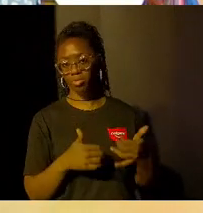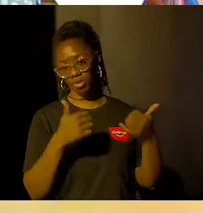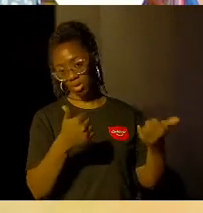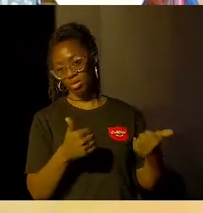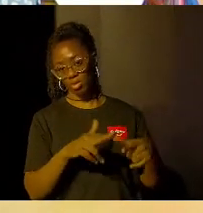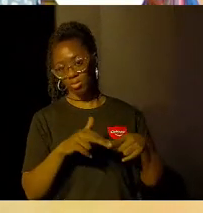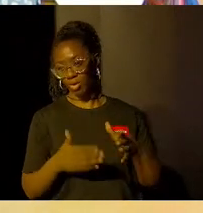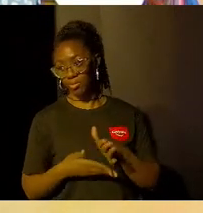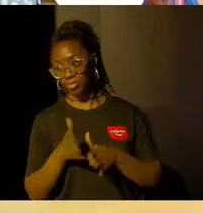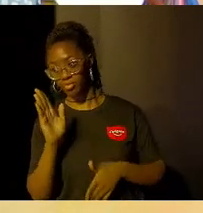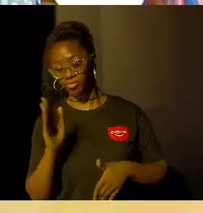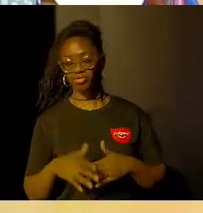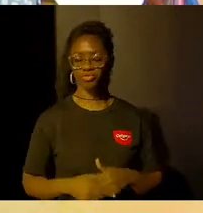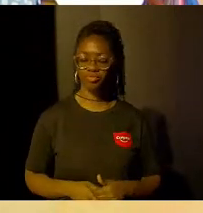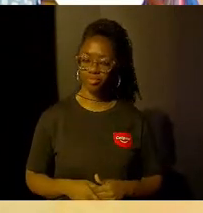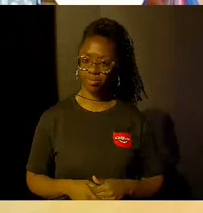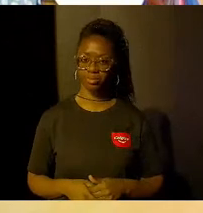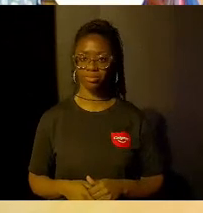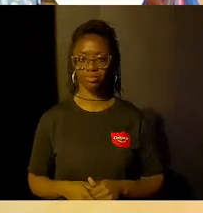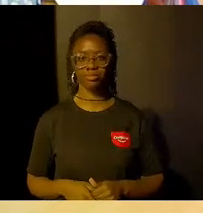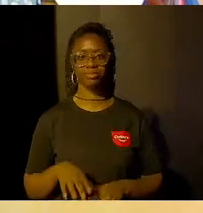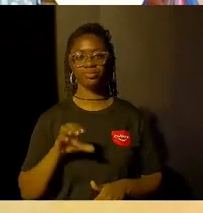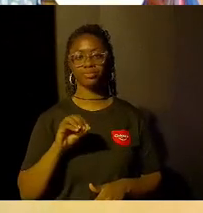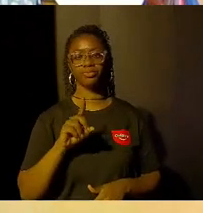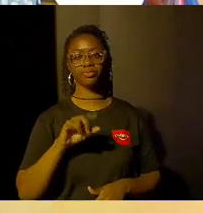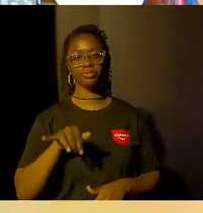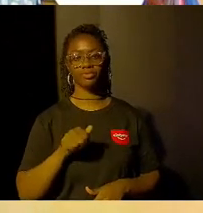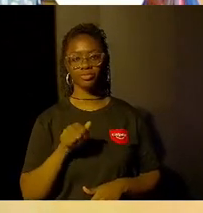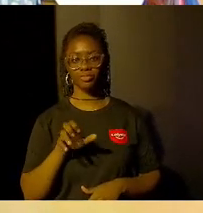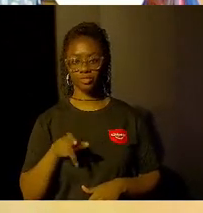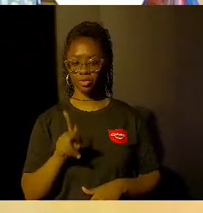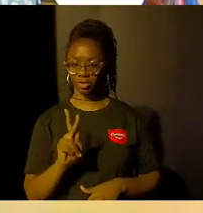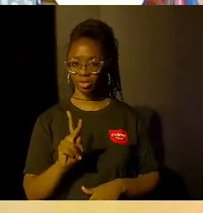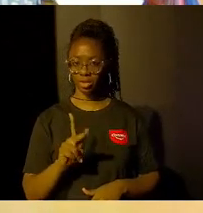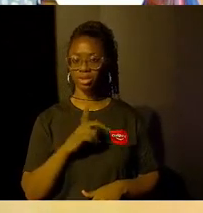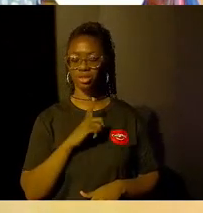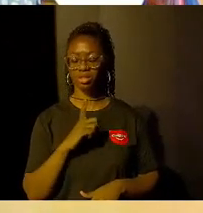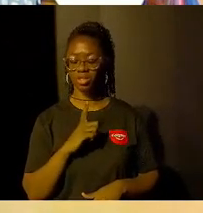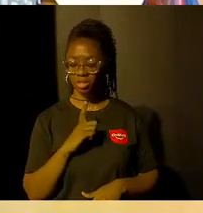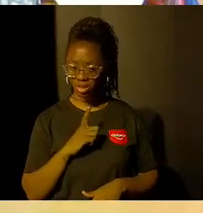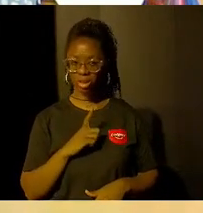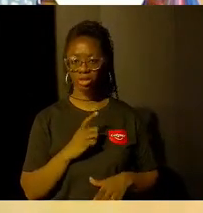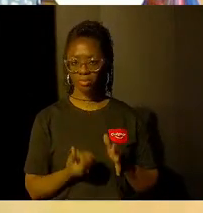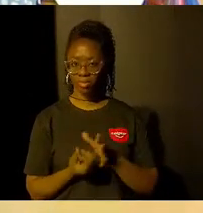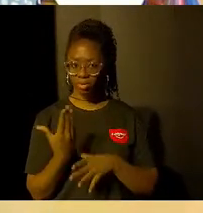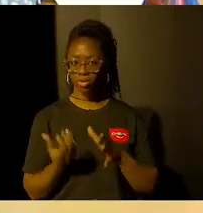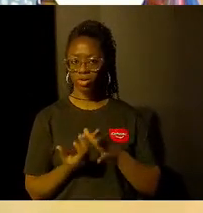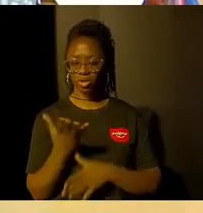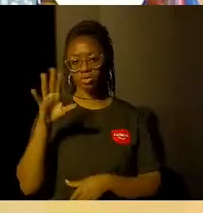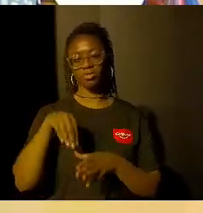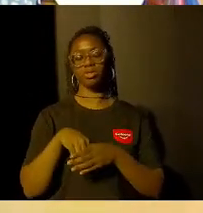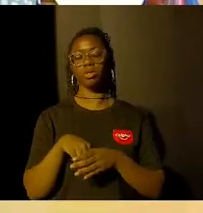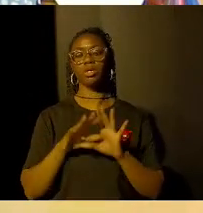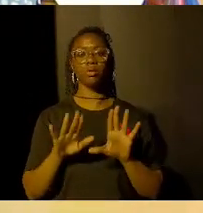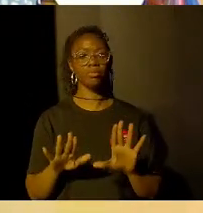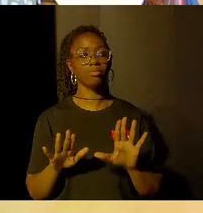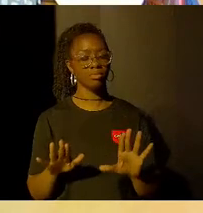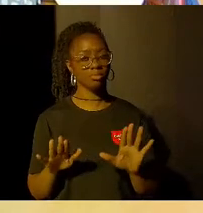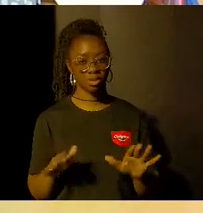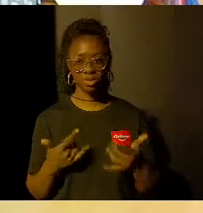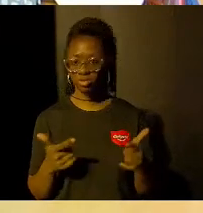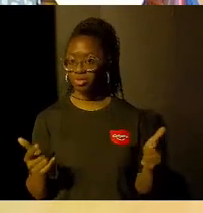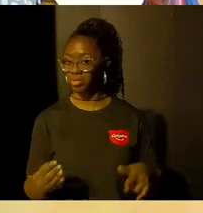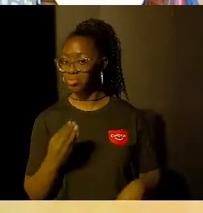de família Ribeiro onde já que no entanto existem ainda uma grande produção interna que não que não tem